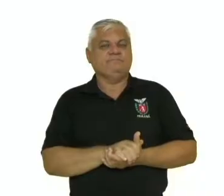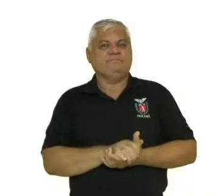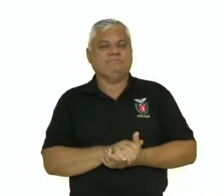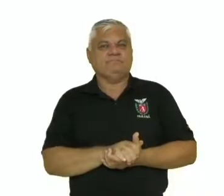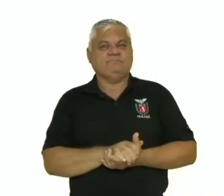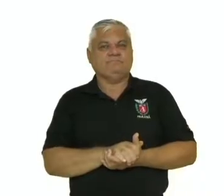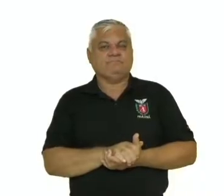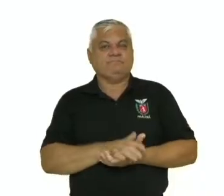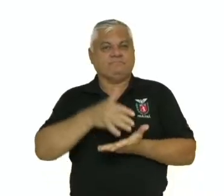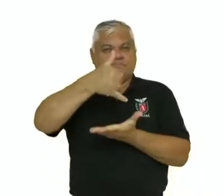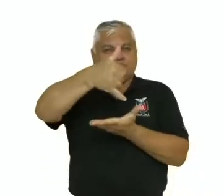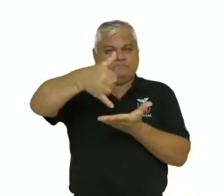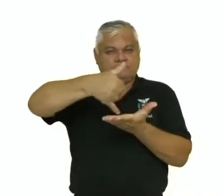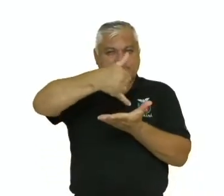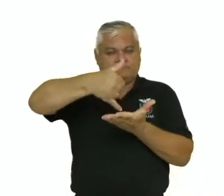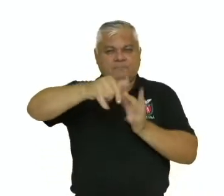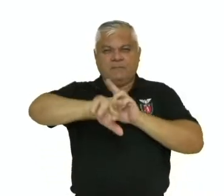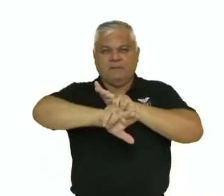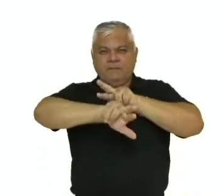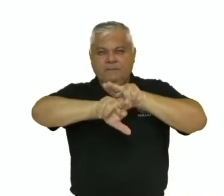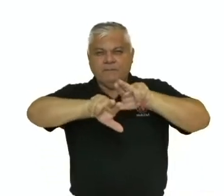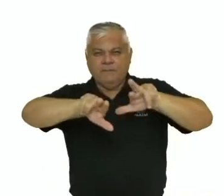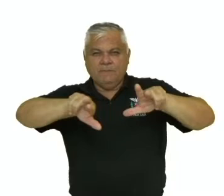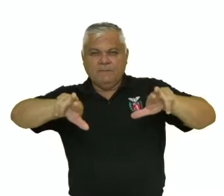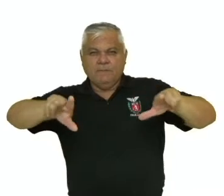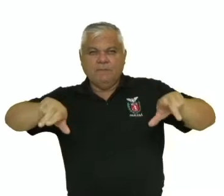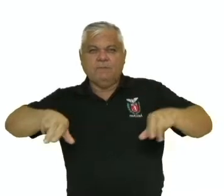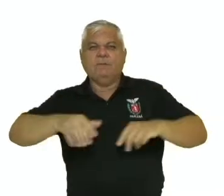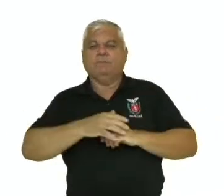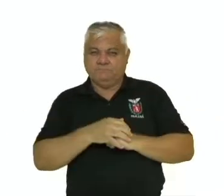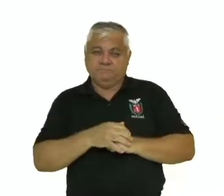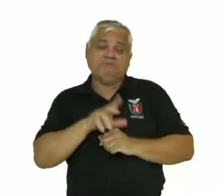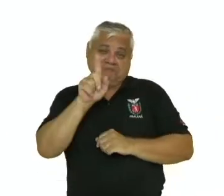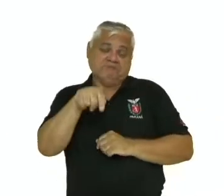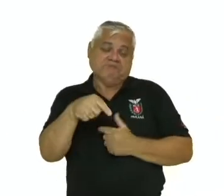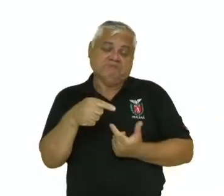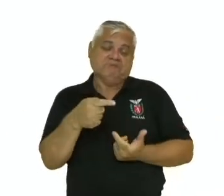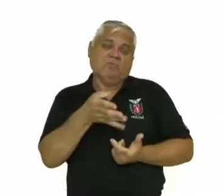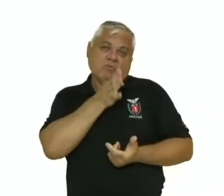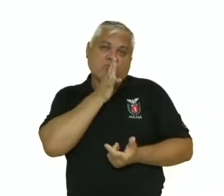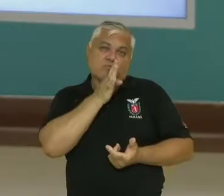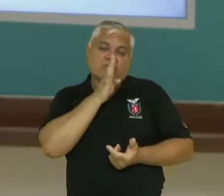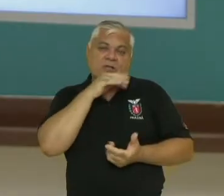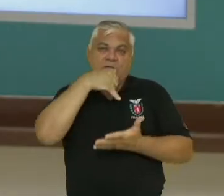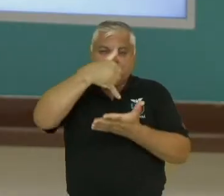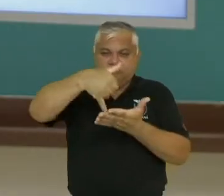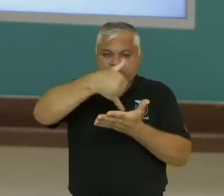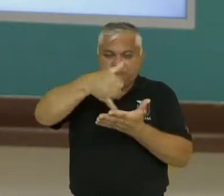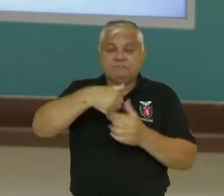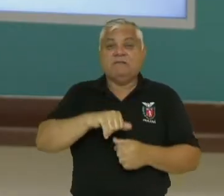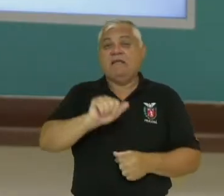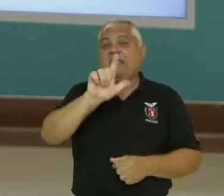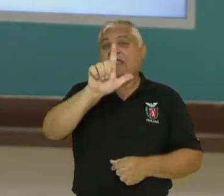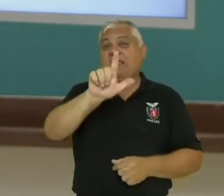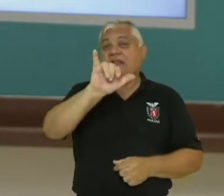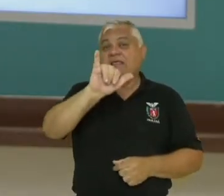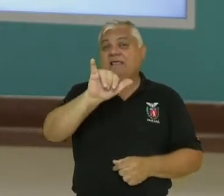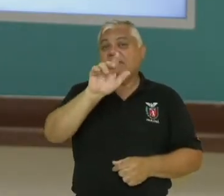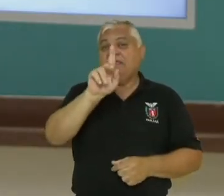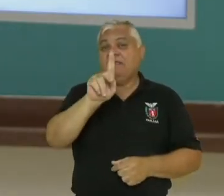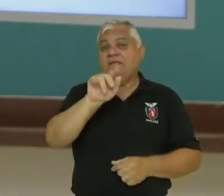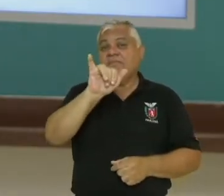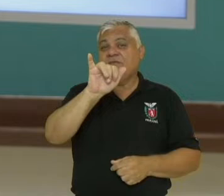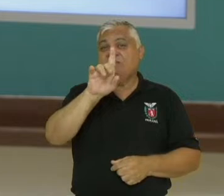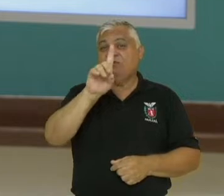Então, os lipídios são popularmente conhecidos como óleos e gorduras. Quando nós falávamos em carboidratos,